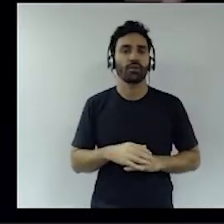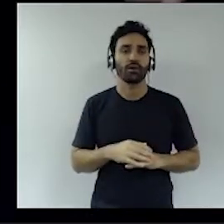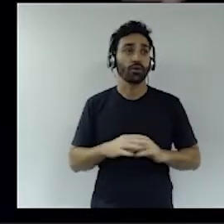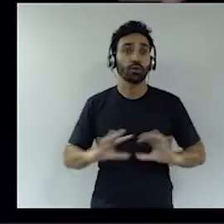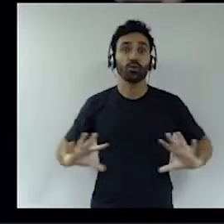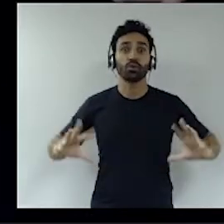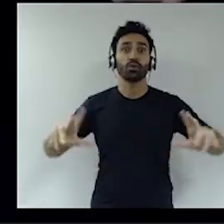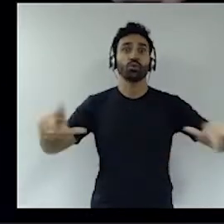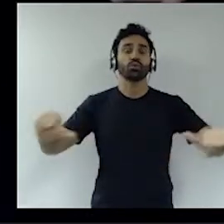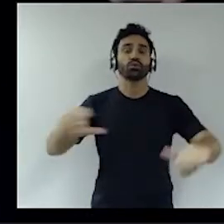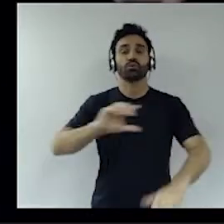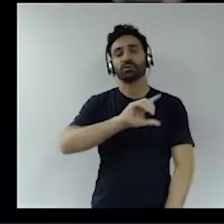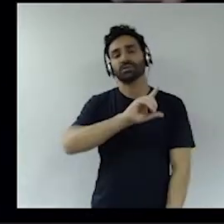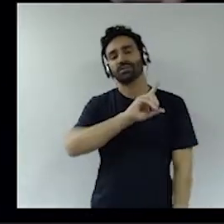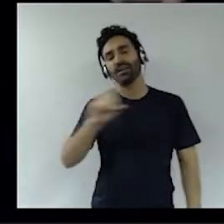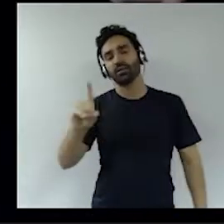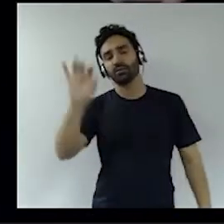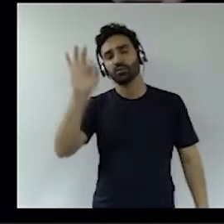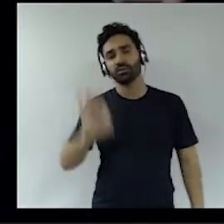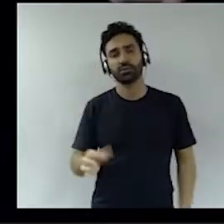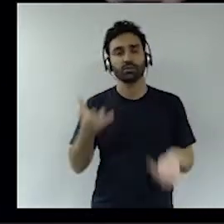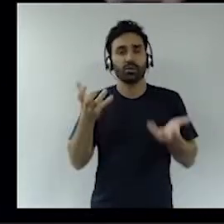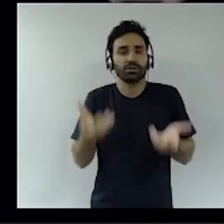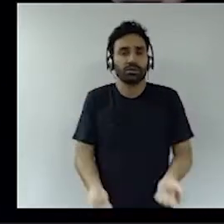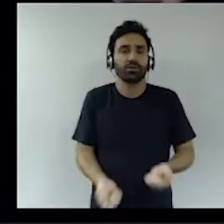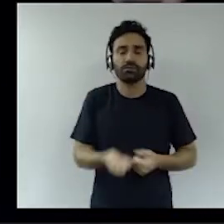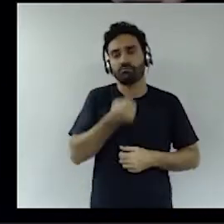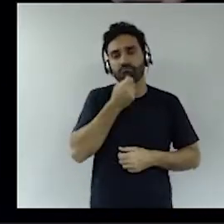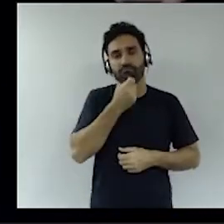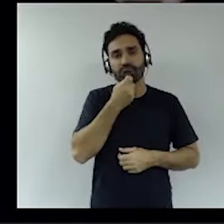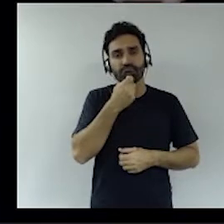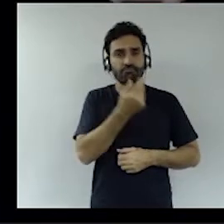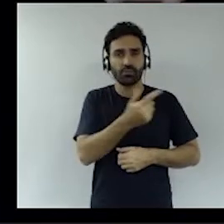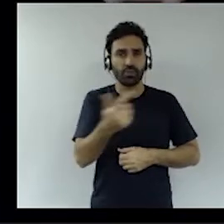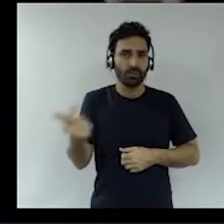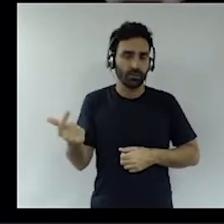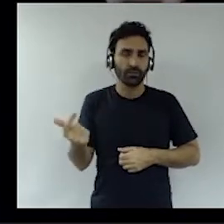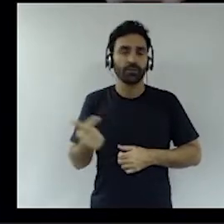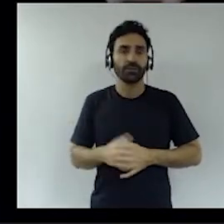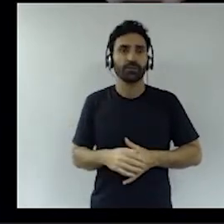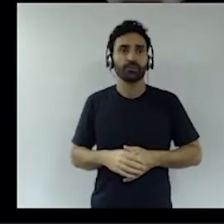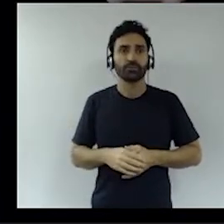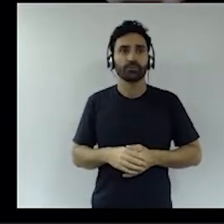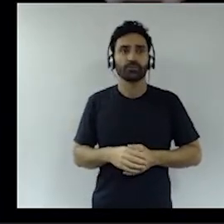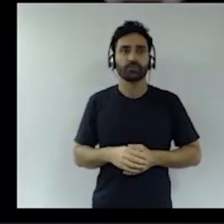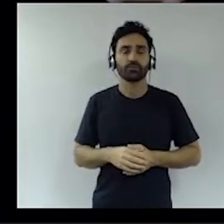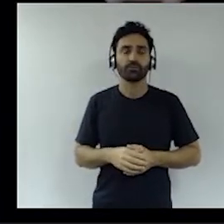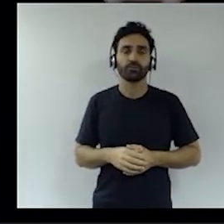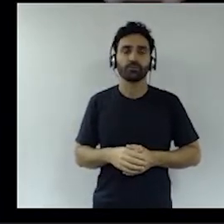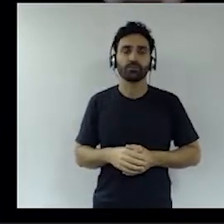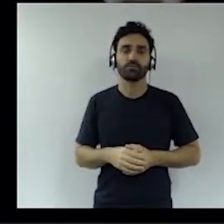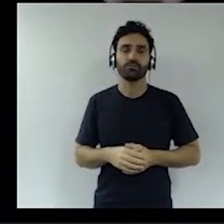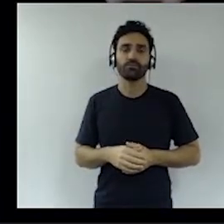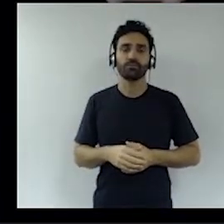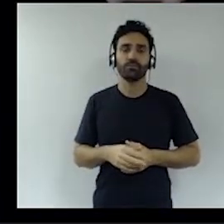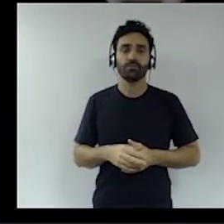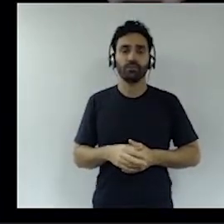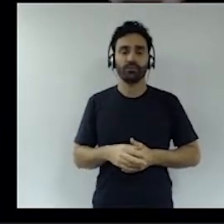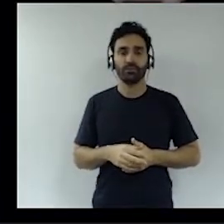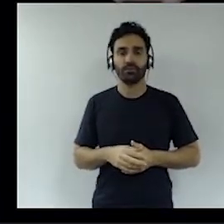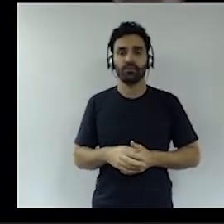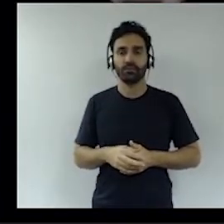horizontal, uma aceitação geral desse tipo de providência recomendada